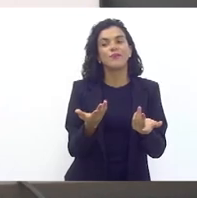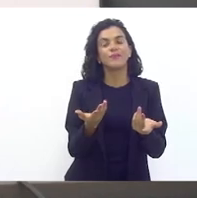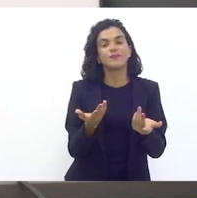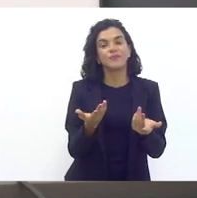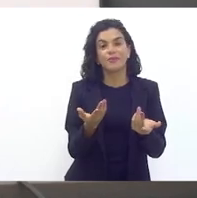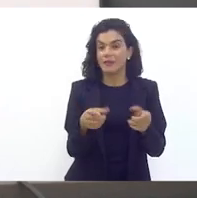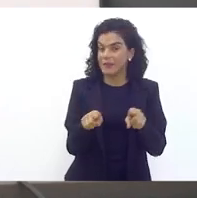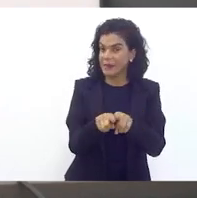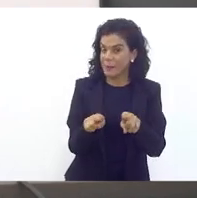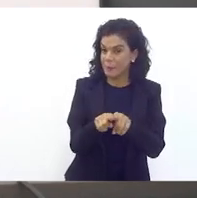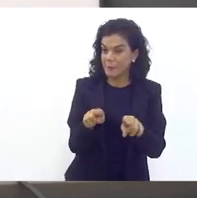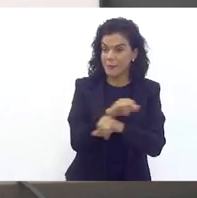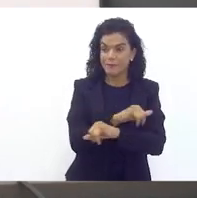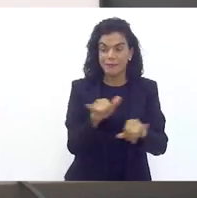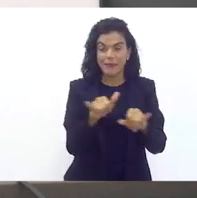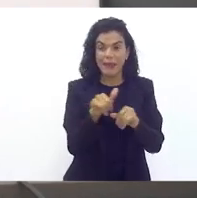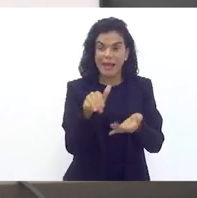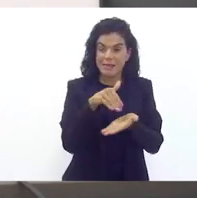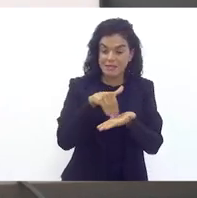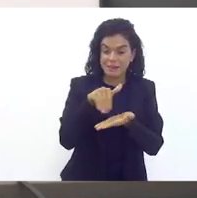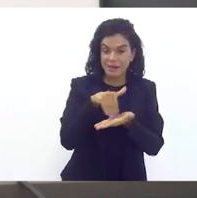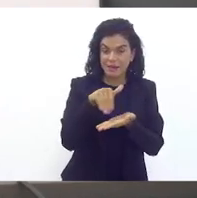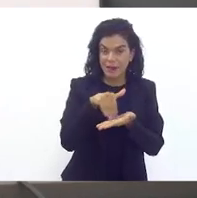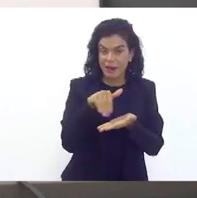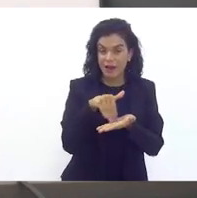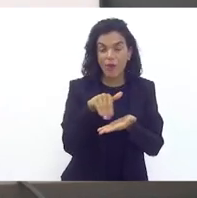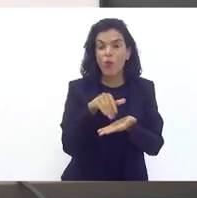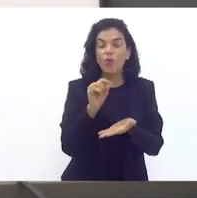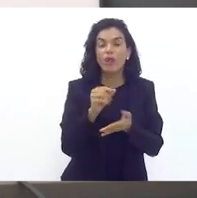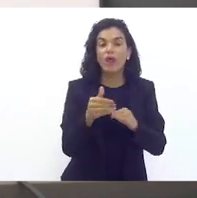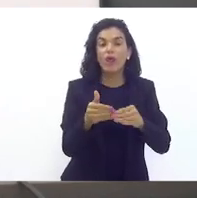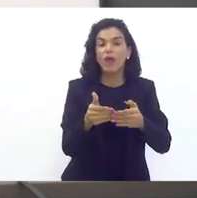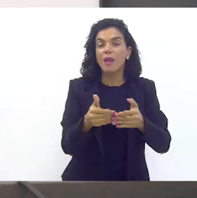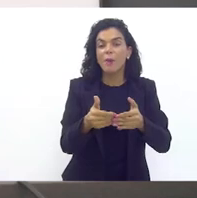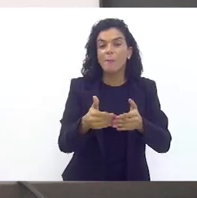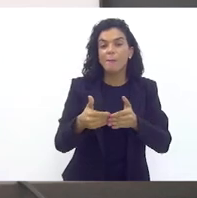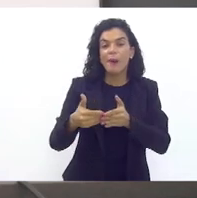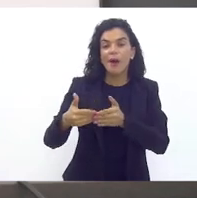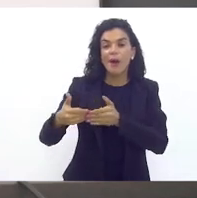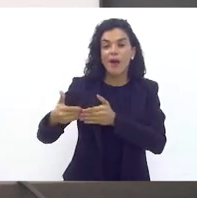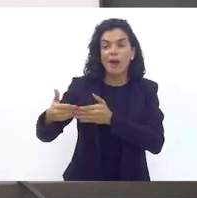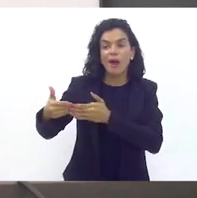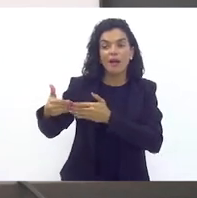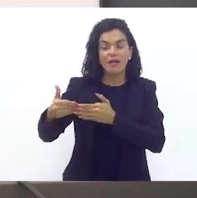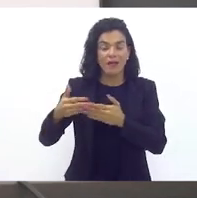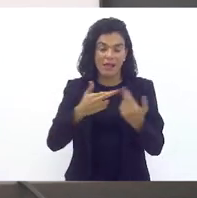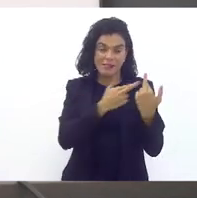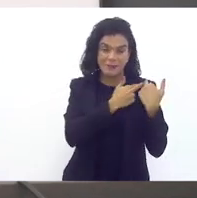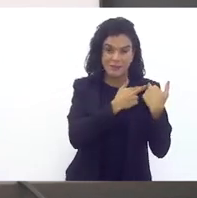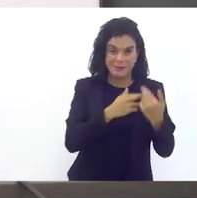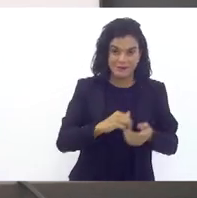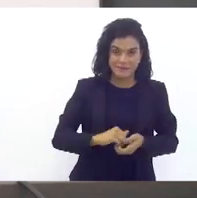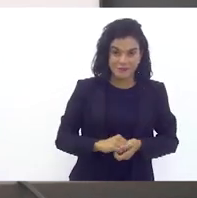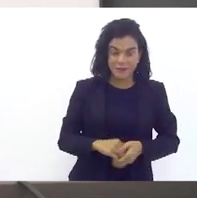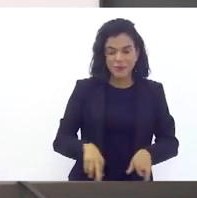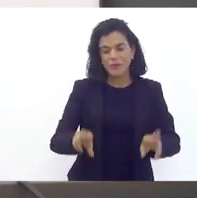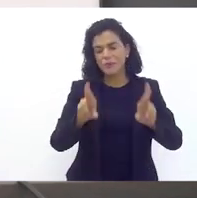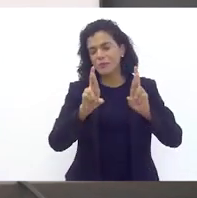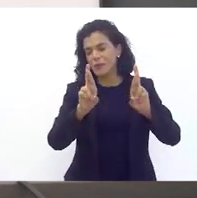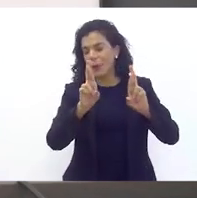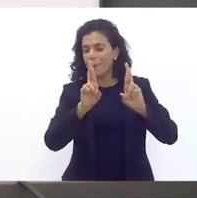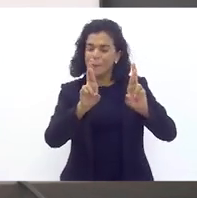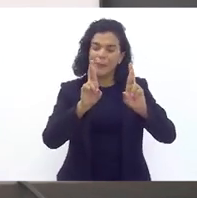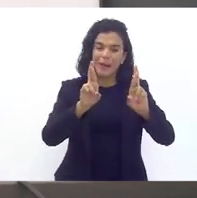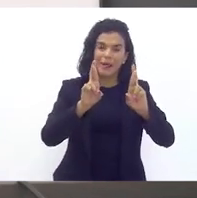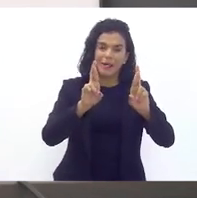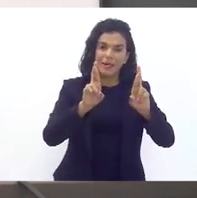salvo melhor juízo, a secretaria está deixando de lado essas obrigações. Tomara que seja algo